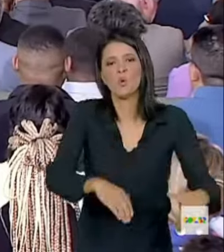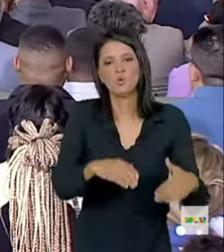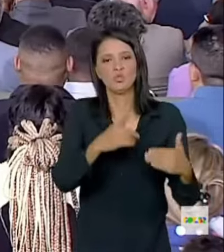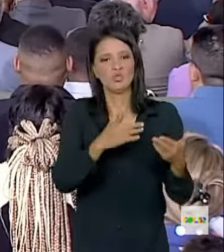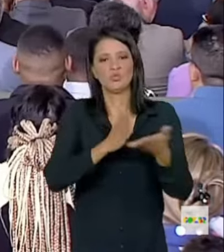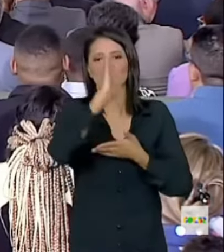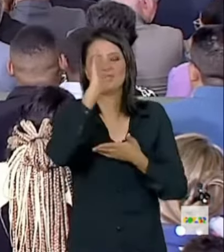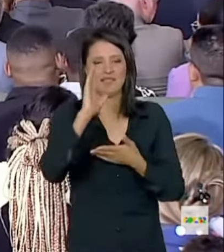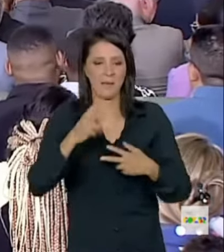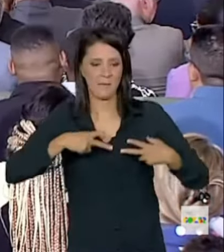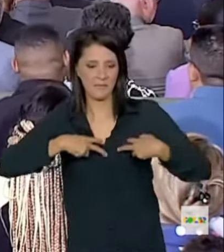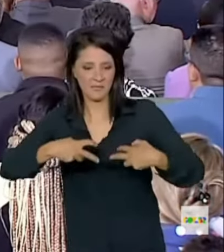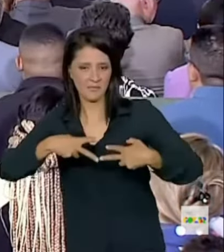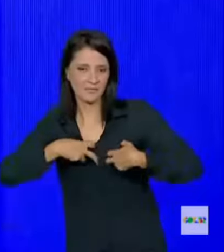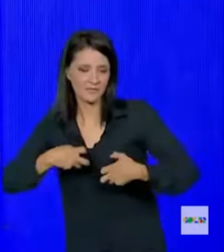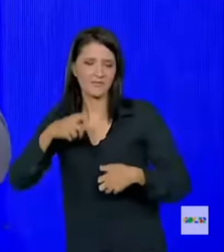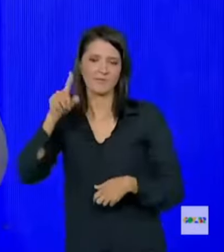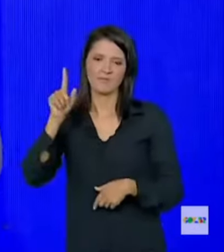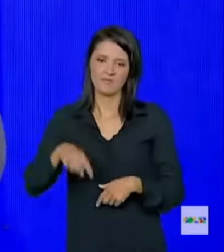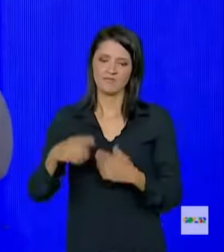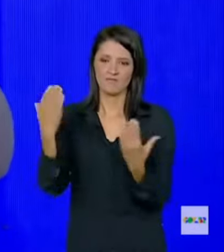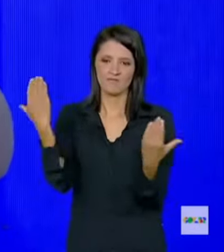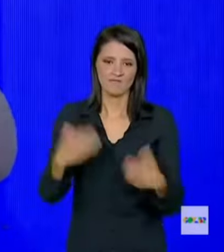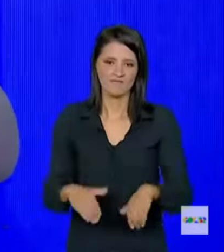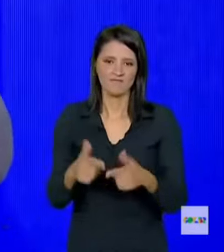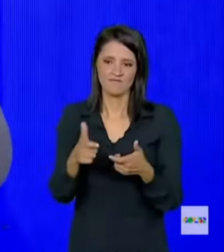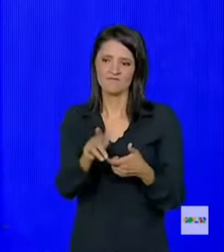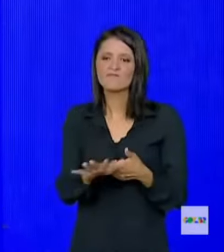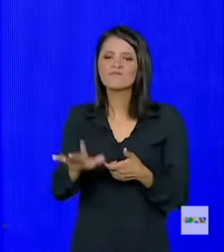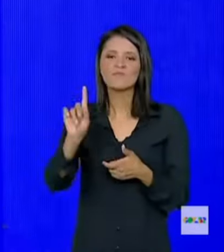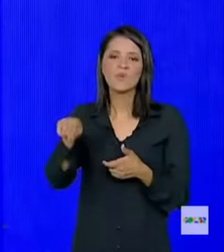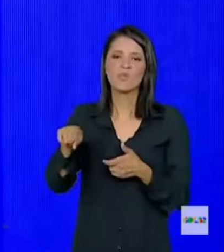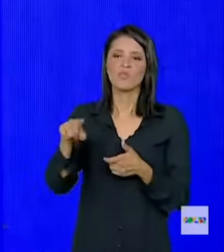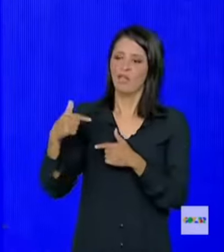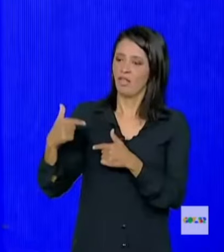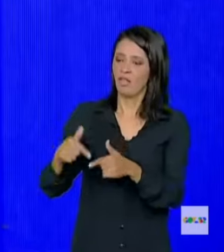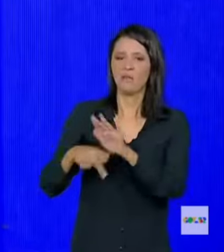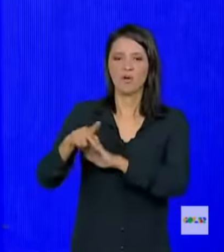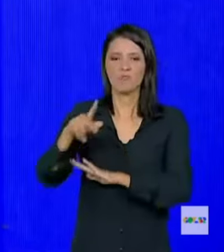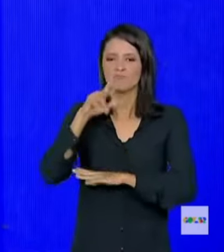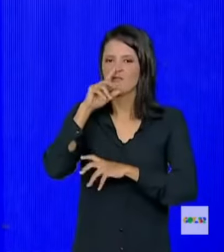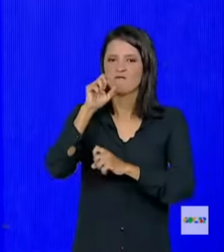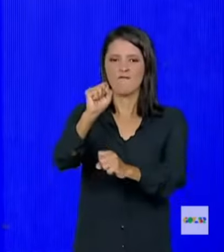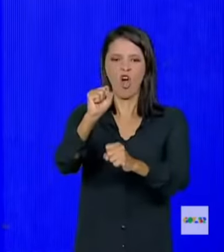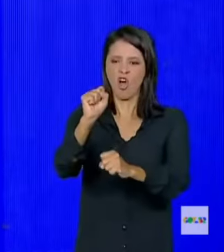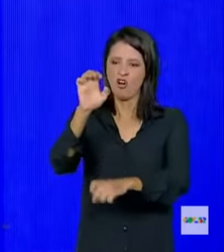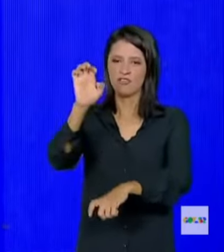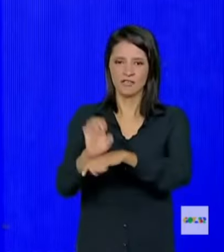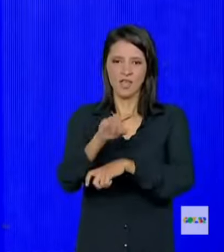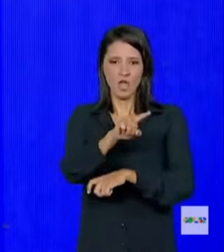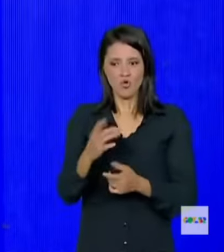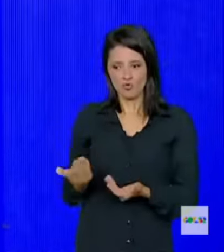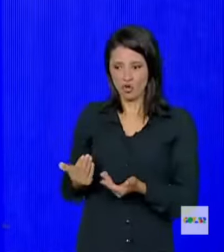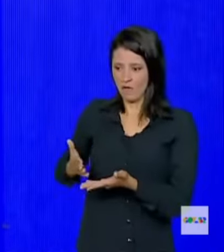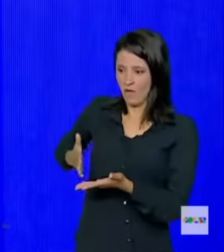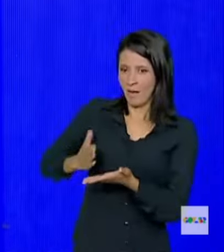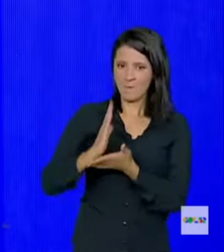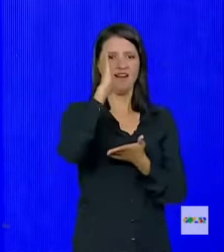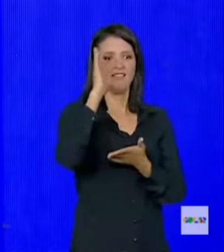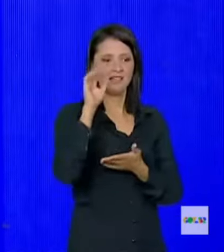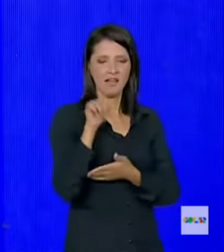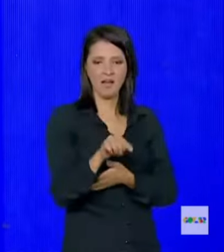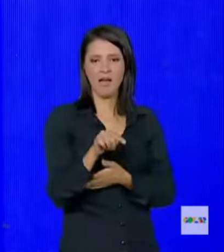na Petrobras, ou seja, um concurso público numa dessas carreiras de Estado forte. Quando um jovem passa num concurso